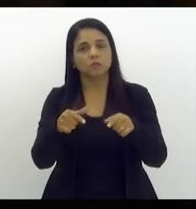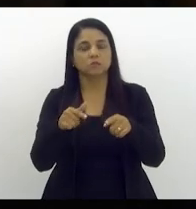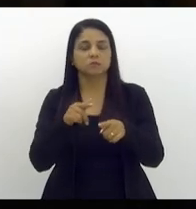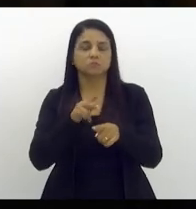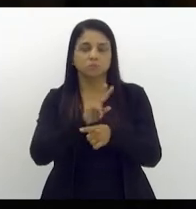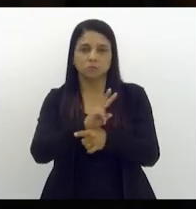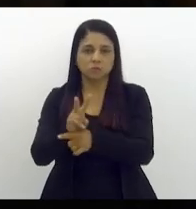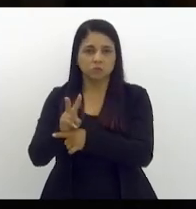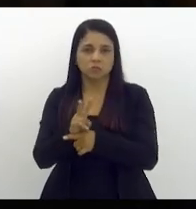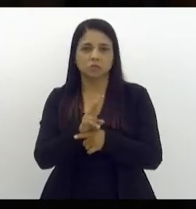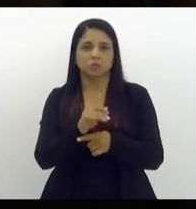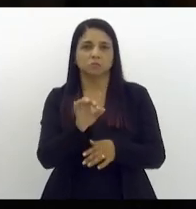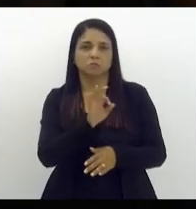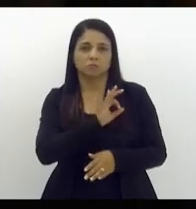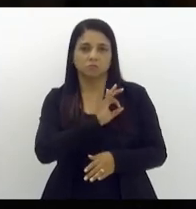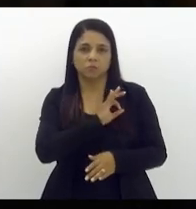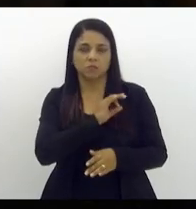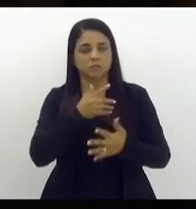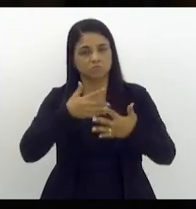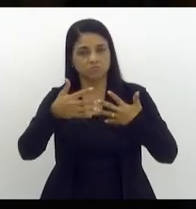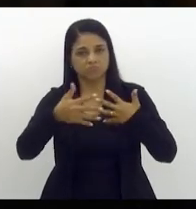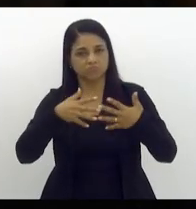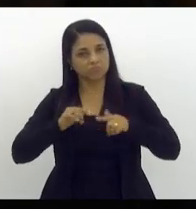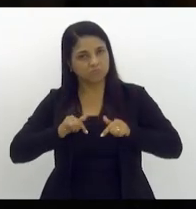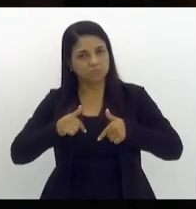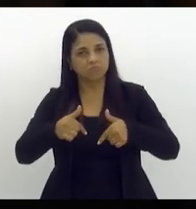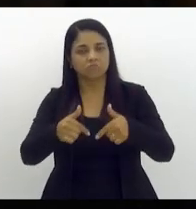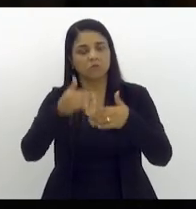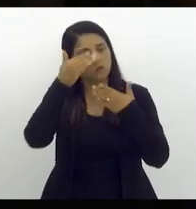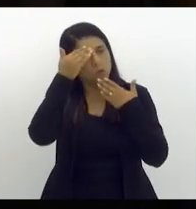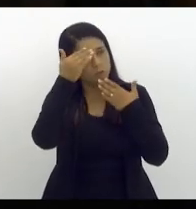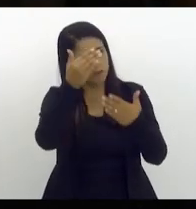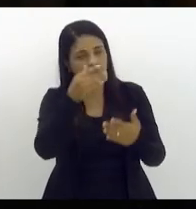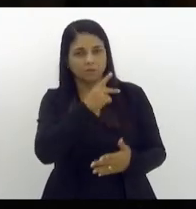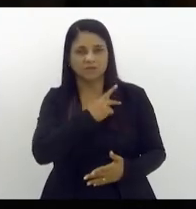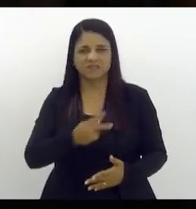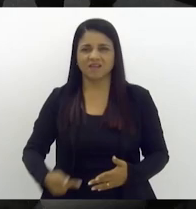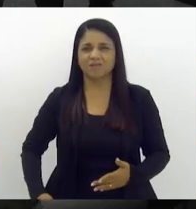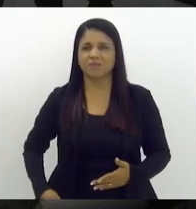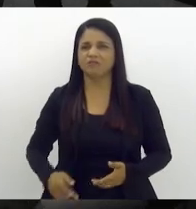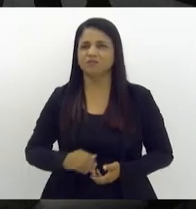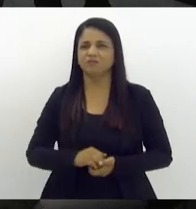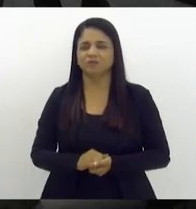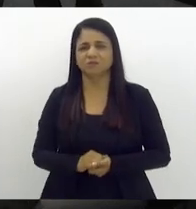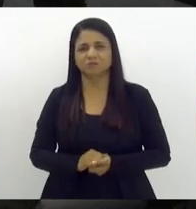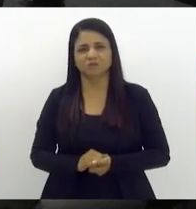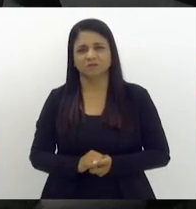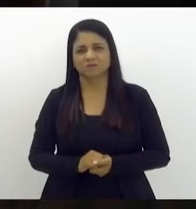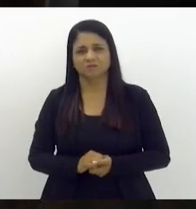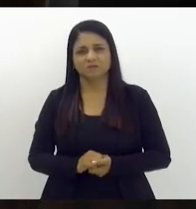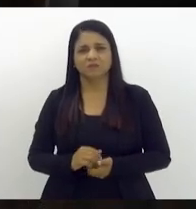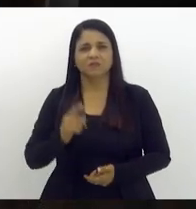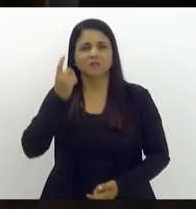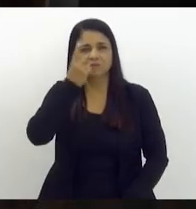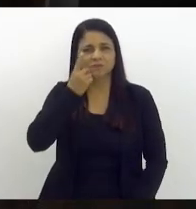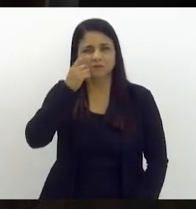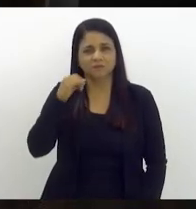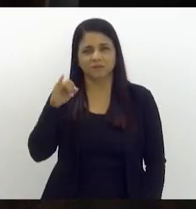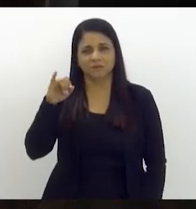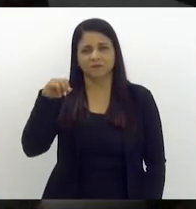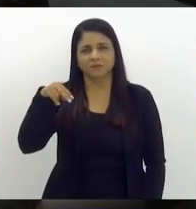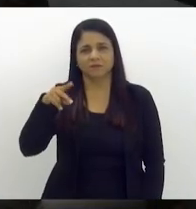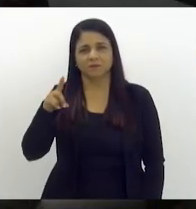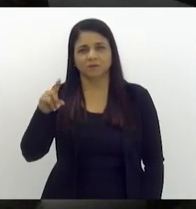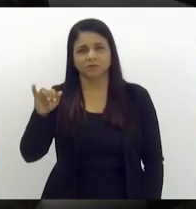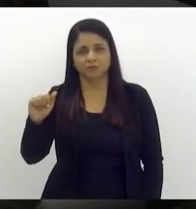aí transparência na sua atuação. Muito obrigada, senhora presidenta. Deputada Índia Armelau, para discutir.